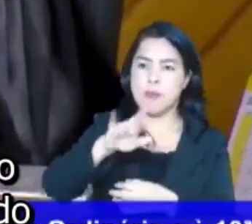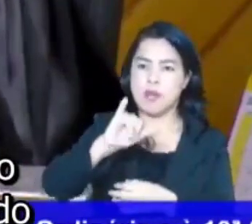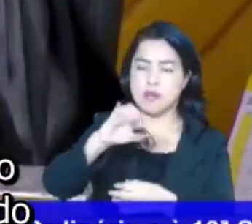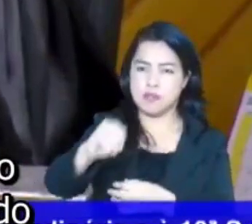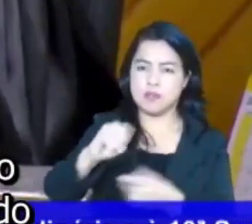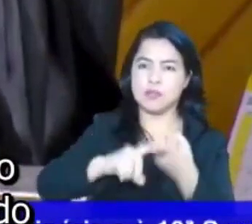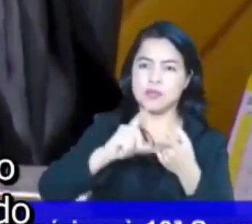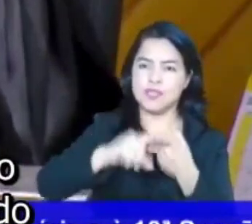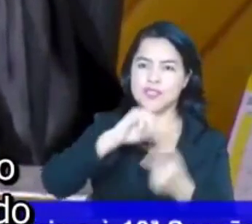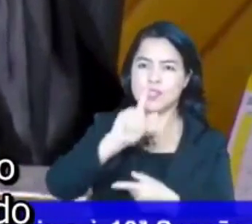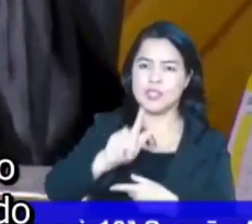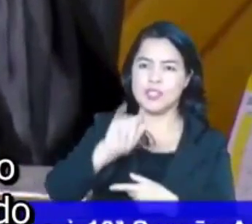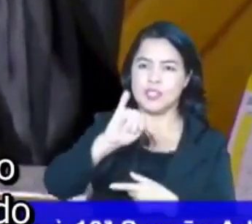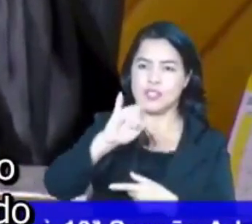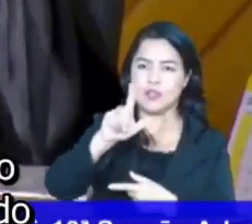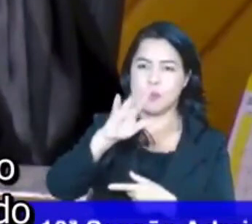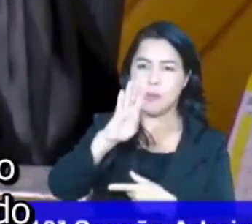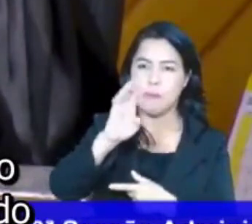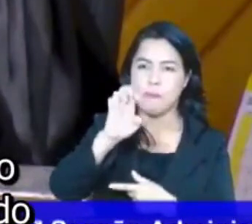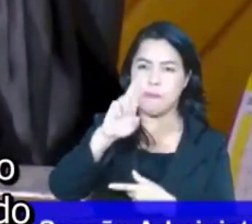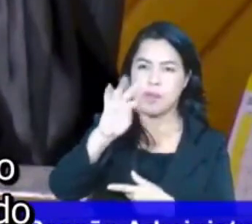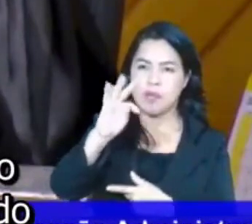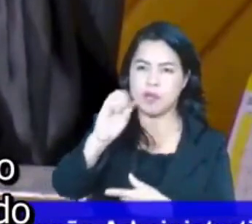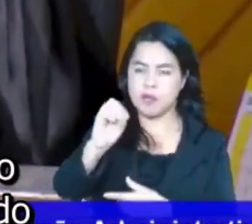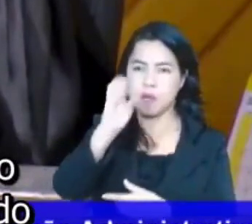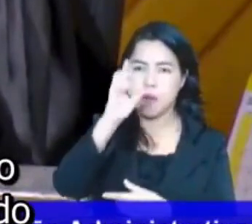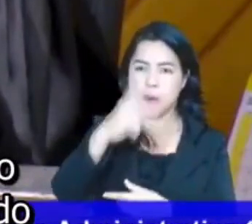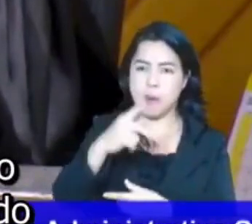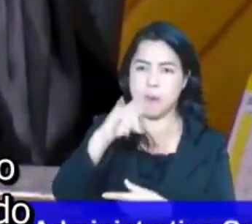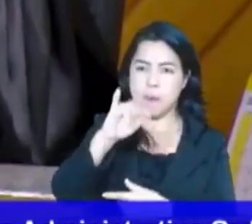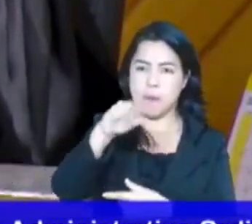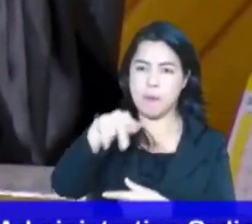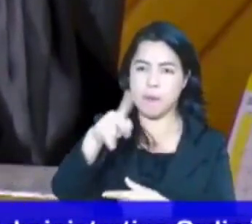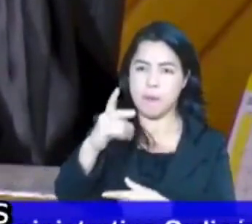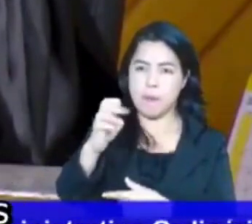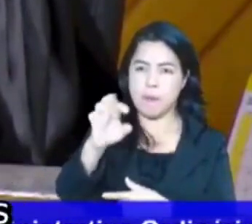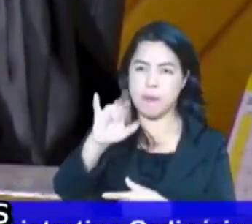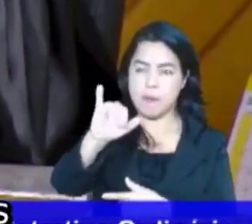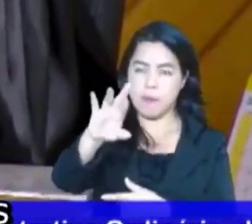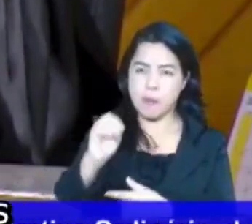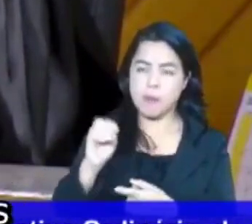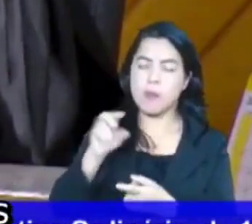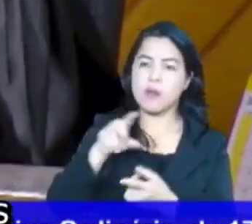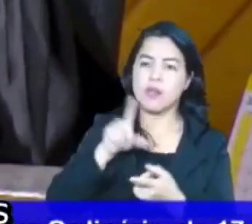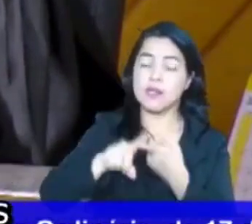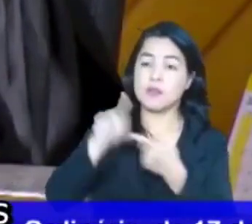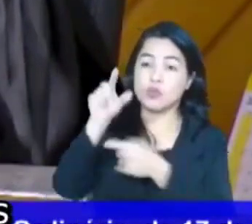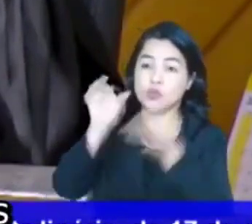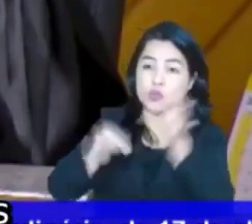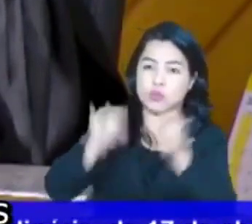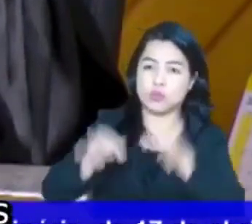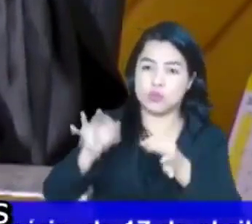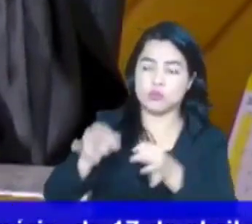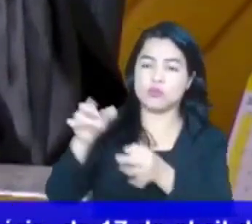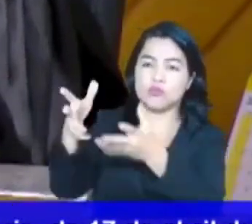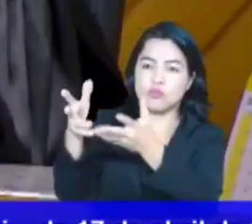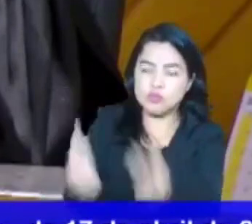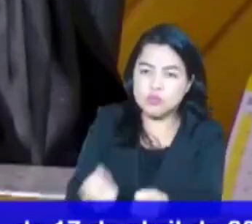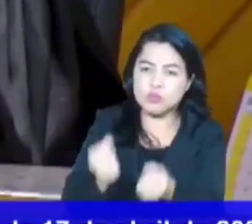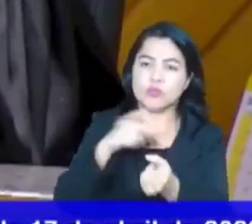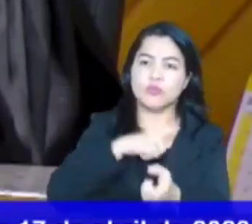Pinheiro, e no mérito, após voto do juiz João Lages acolhendo a arguição de impedimento da juíza Paola